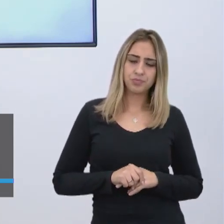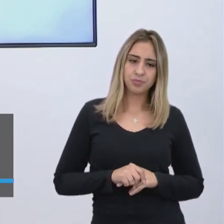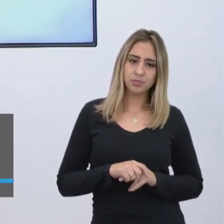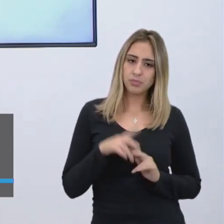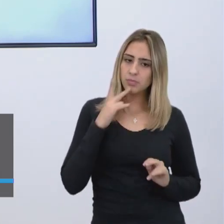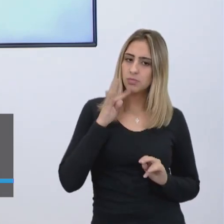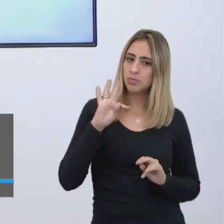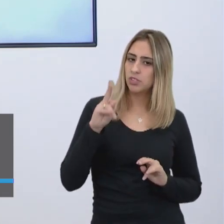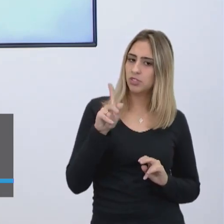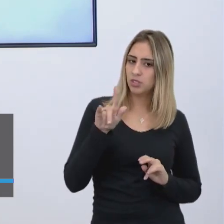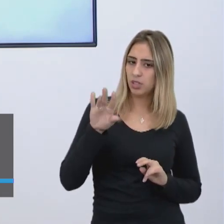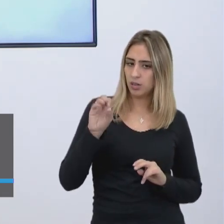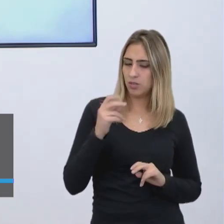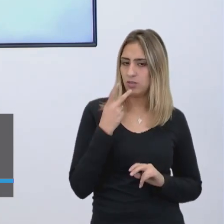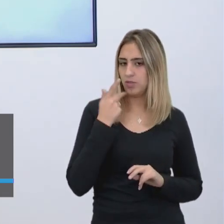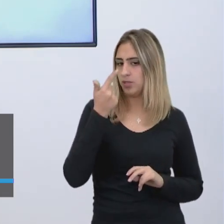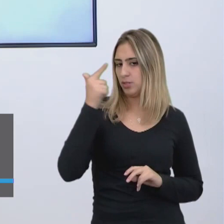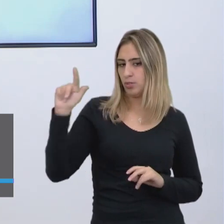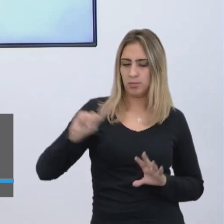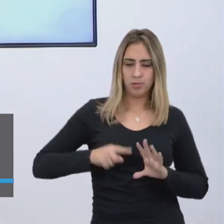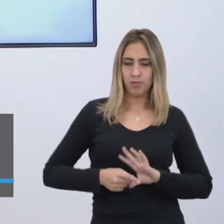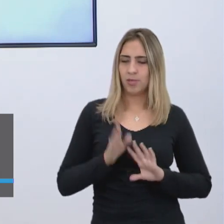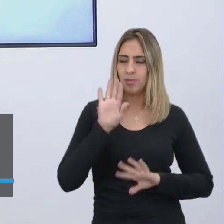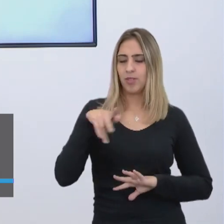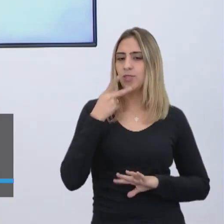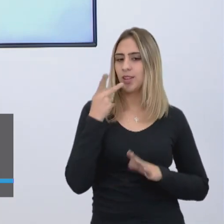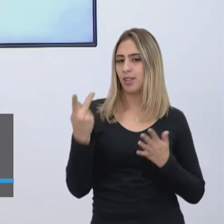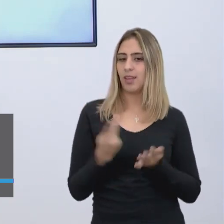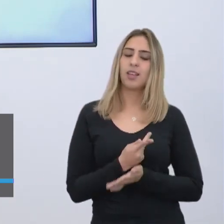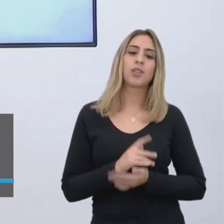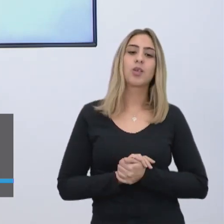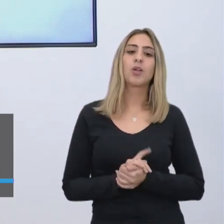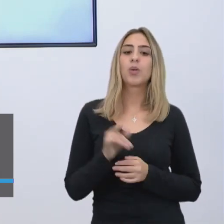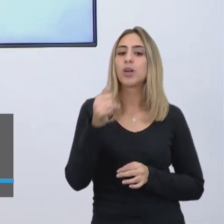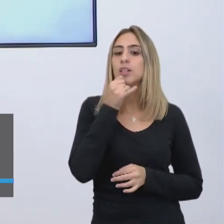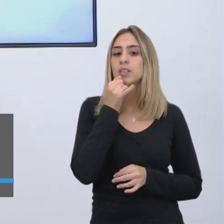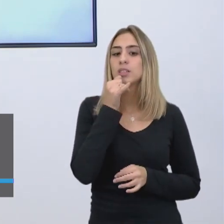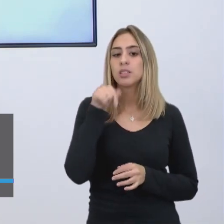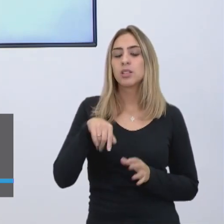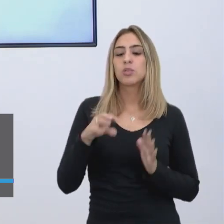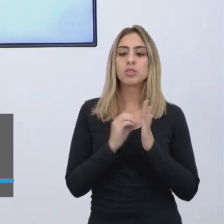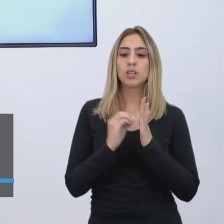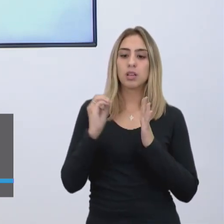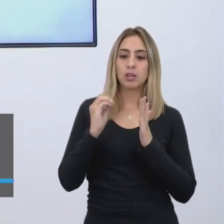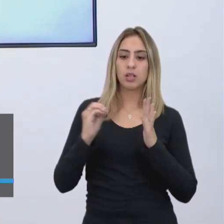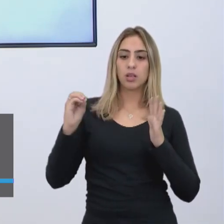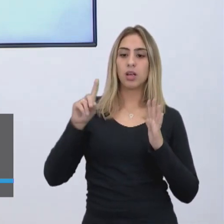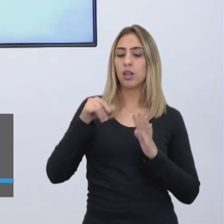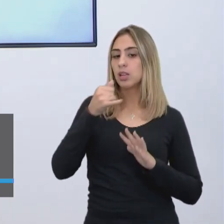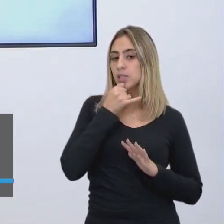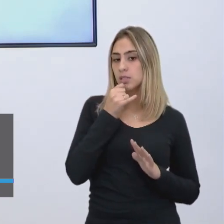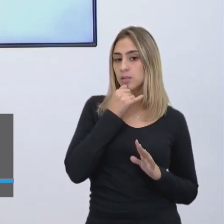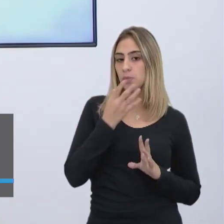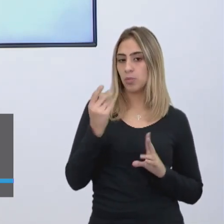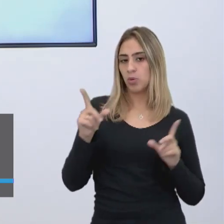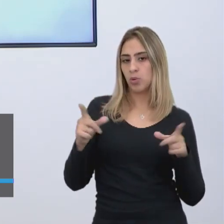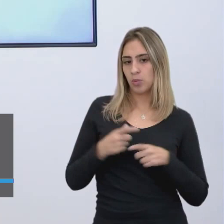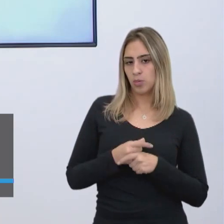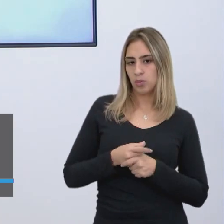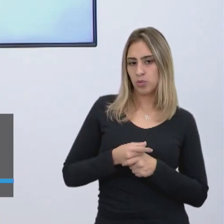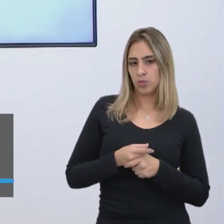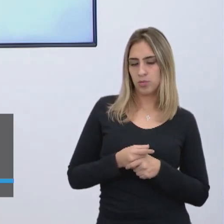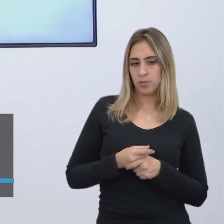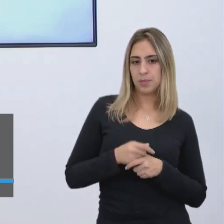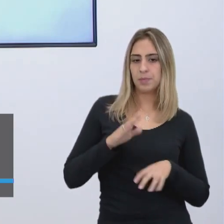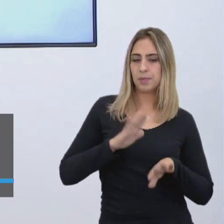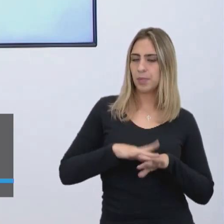Thiago, que é de outro aprofundamento. É só a gente olhar o exemplo aqui do Centro de Mídias. É um exemplo muito menor, é um